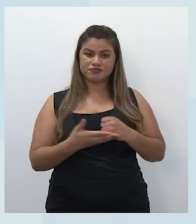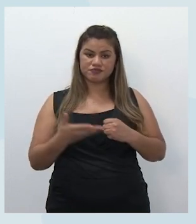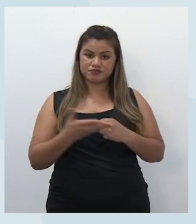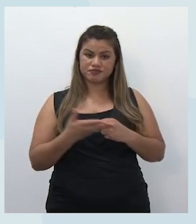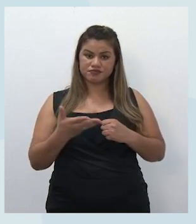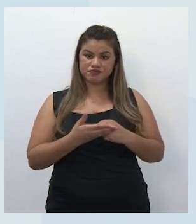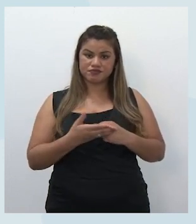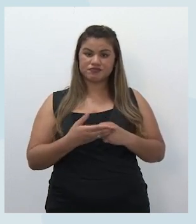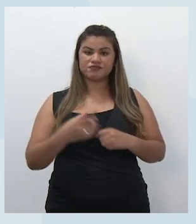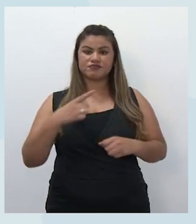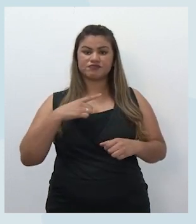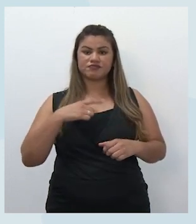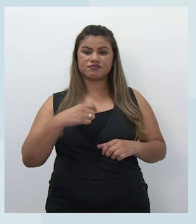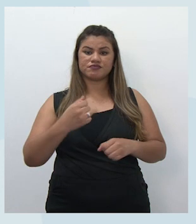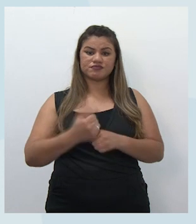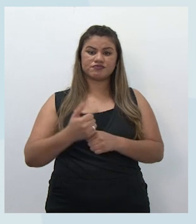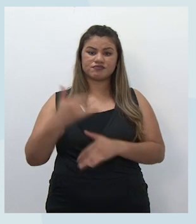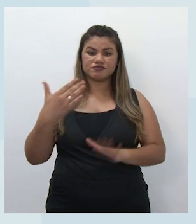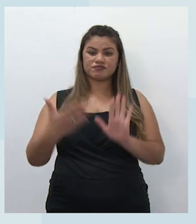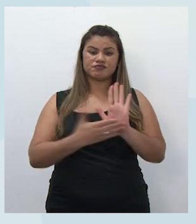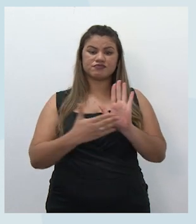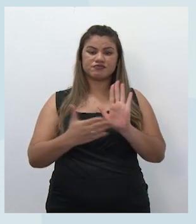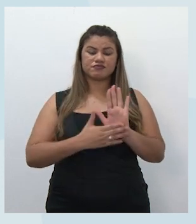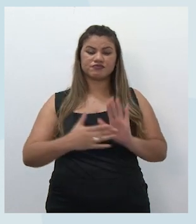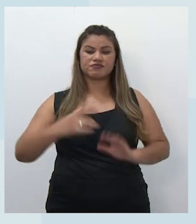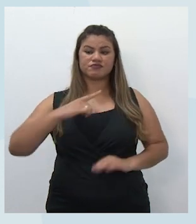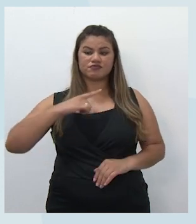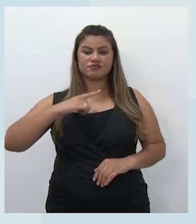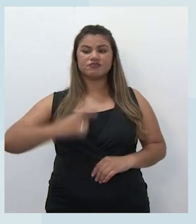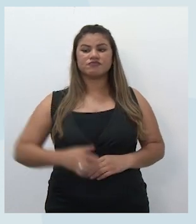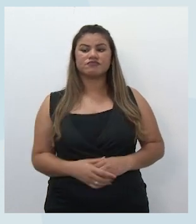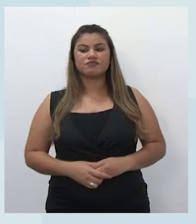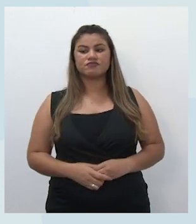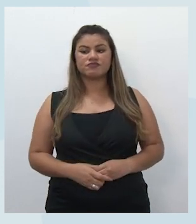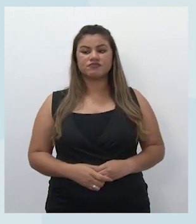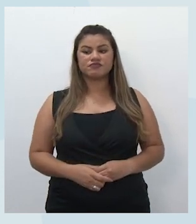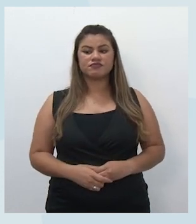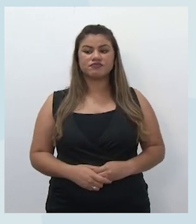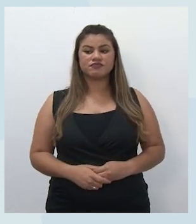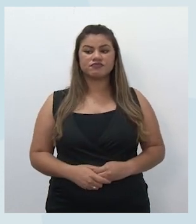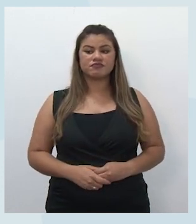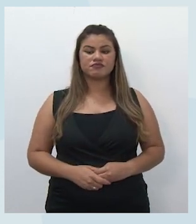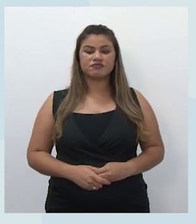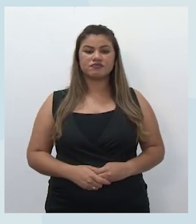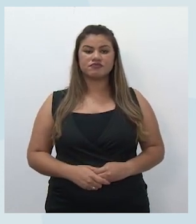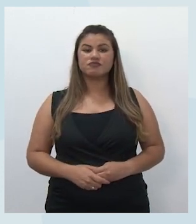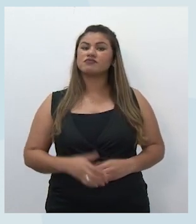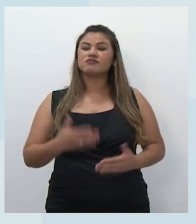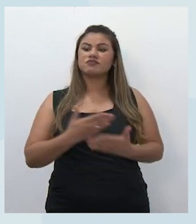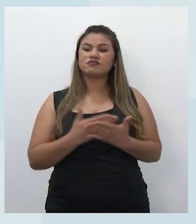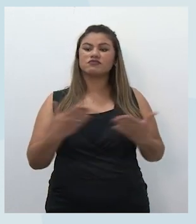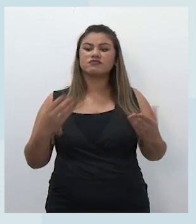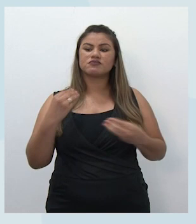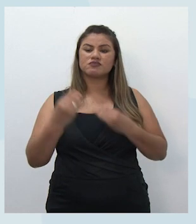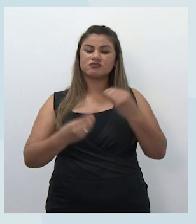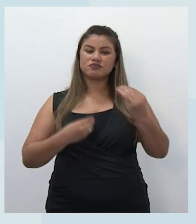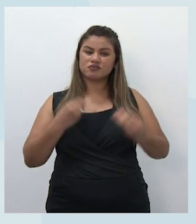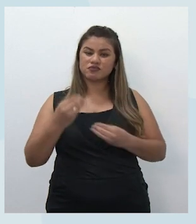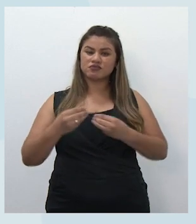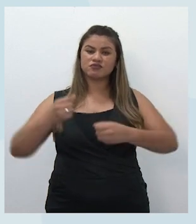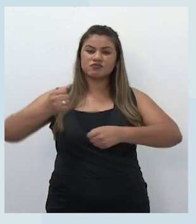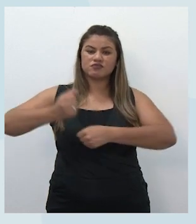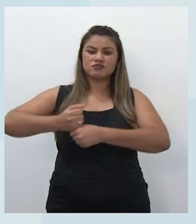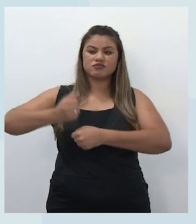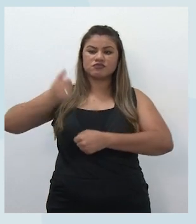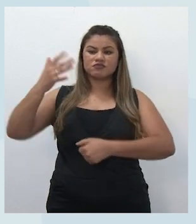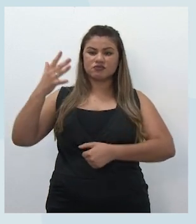uma proposta do chat aqui para vocês, né? Para vocês colocarem para a gente no chat